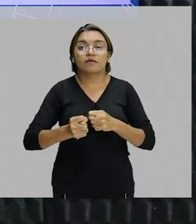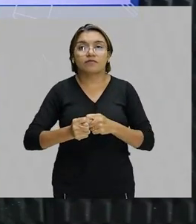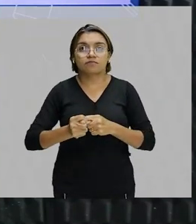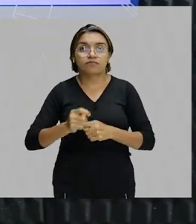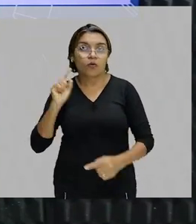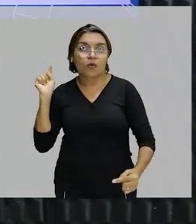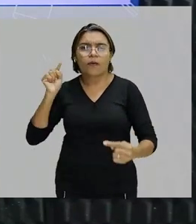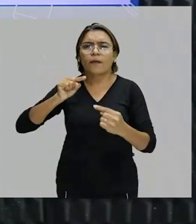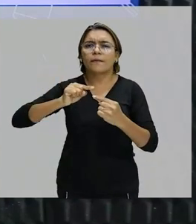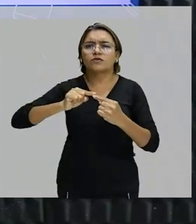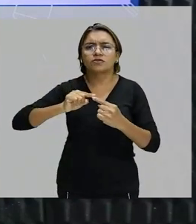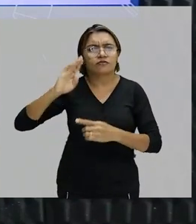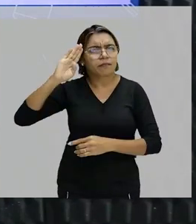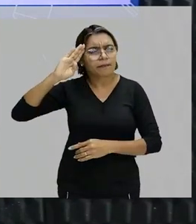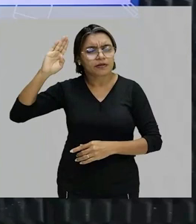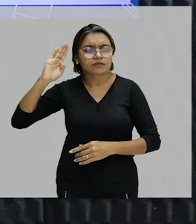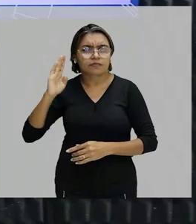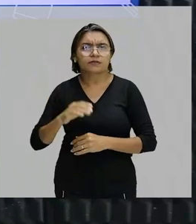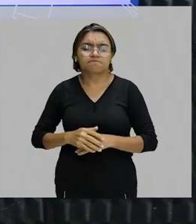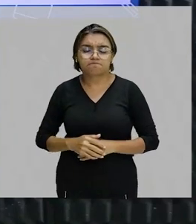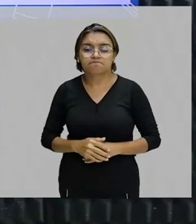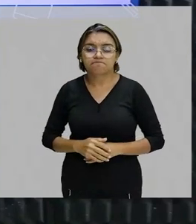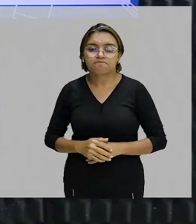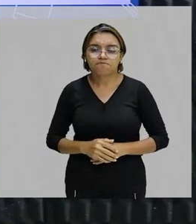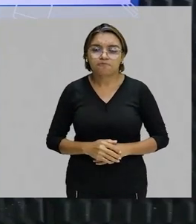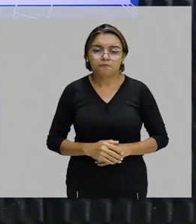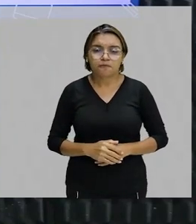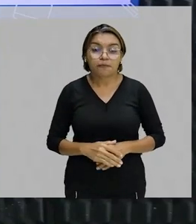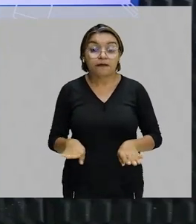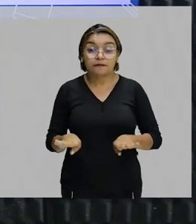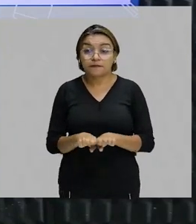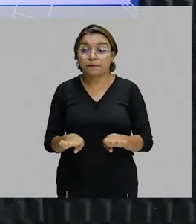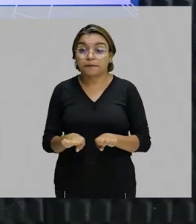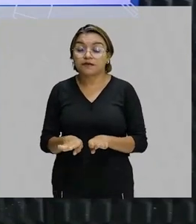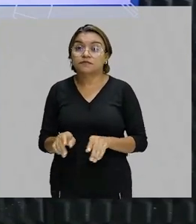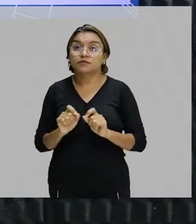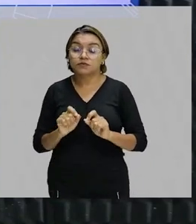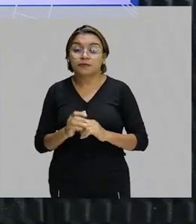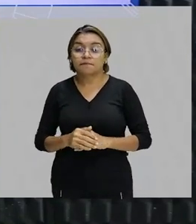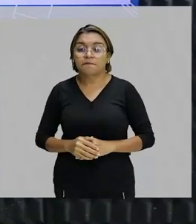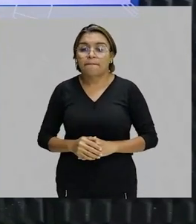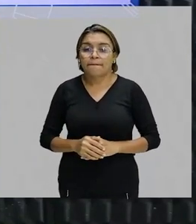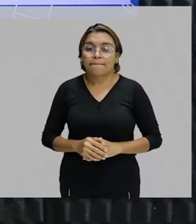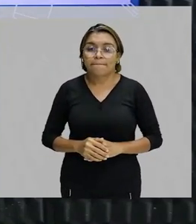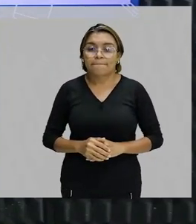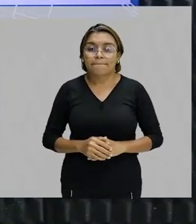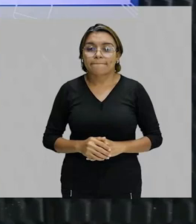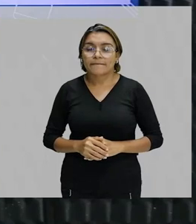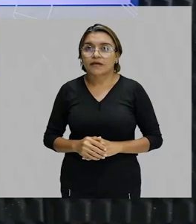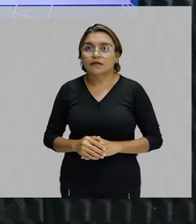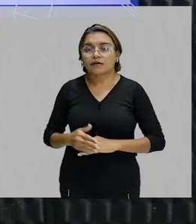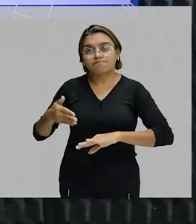objetivos principais ali dos neoliberais e também eh da participação da iniciativa